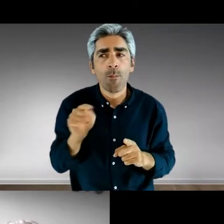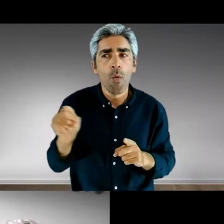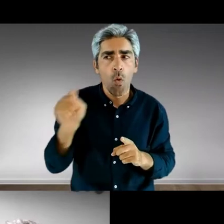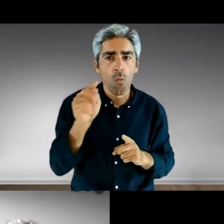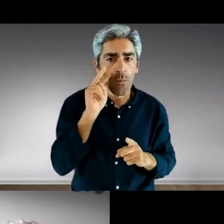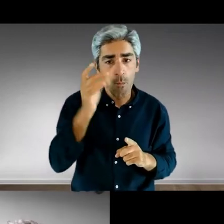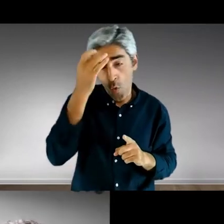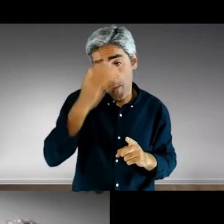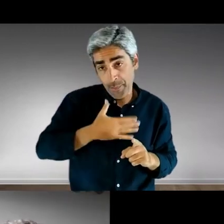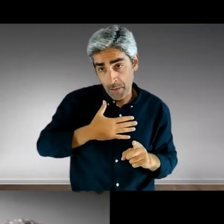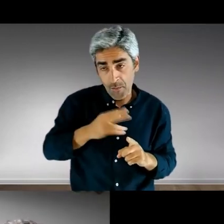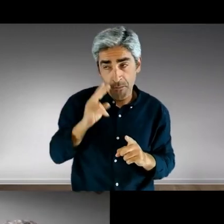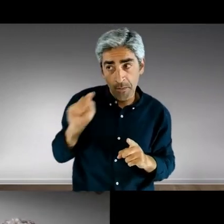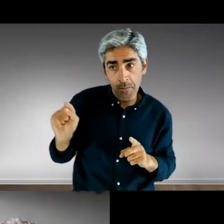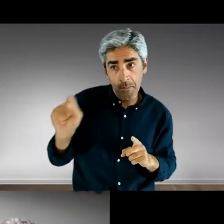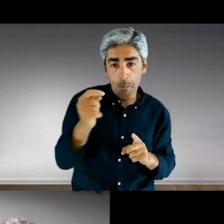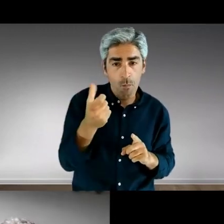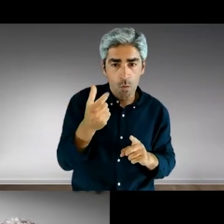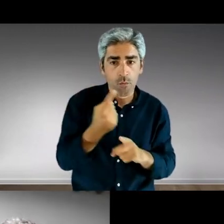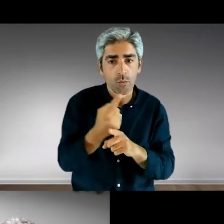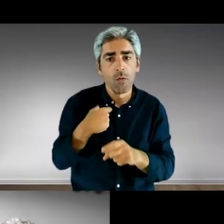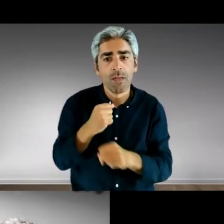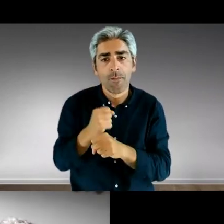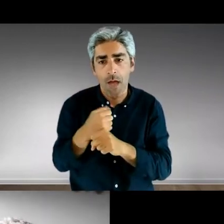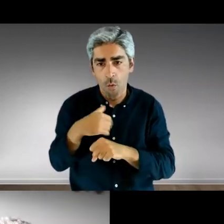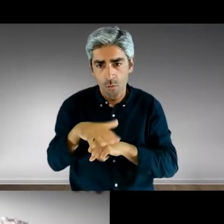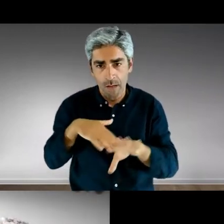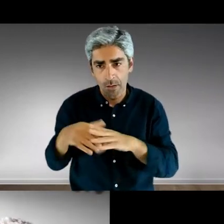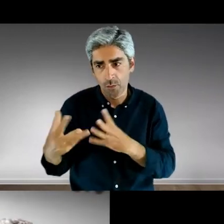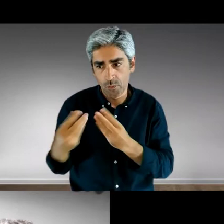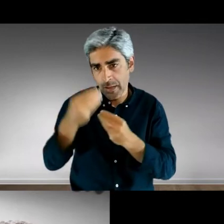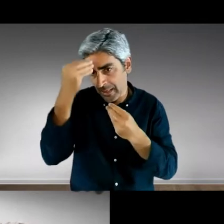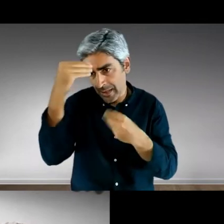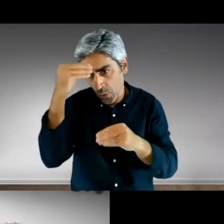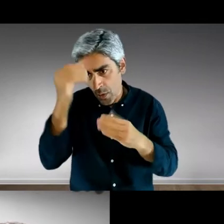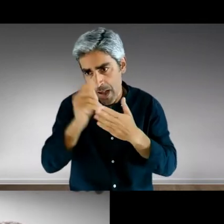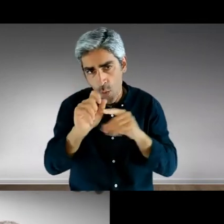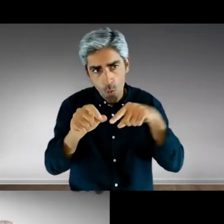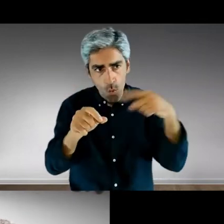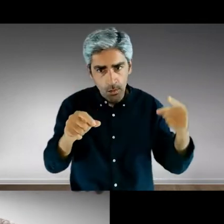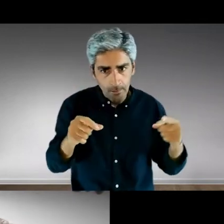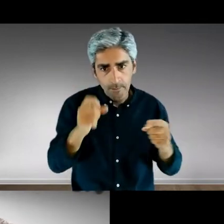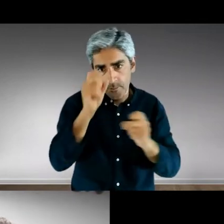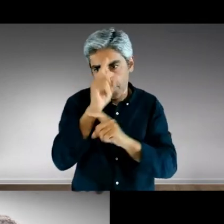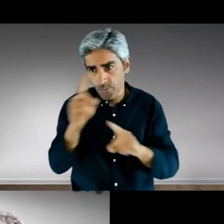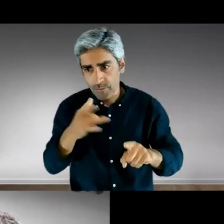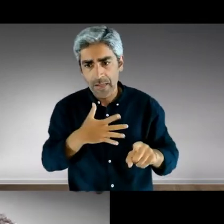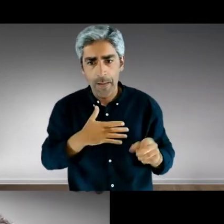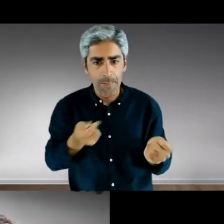digo, na minha opinião, é fundamentada em trabalhos que faço com treinadores, com líderes, com docentes, com